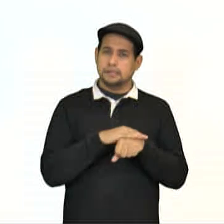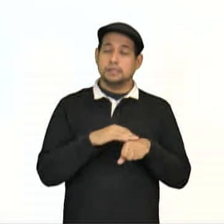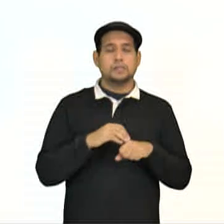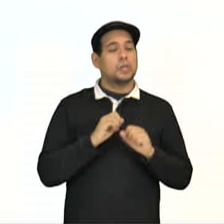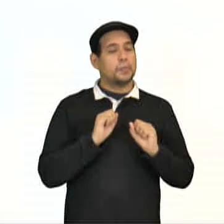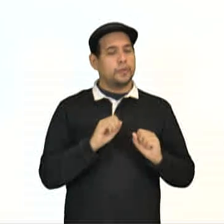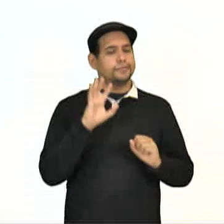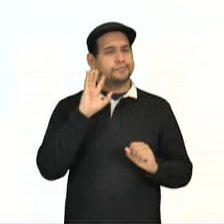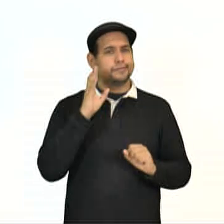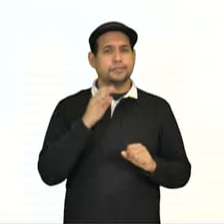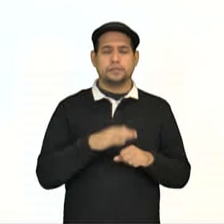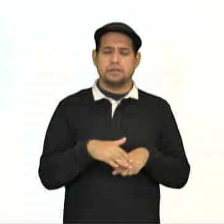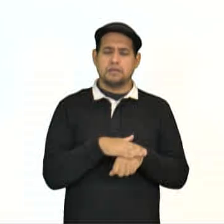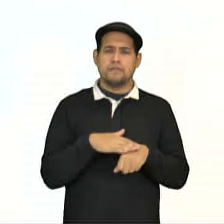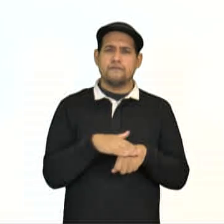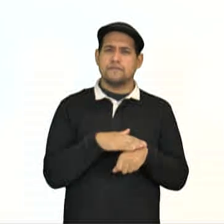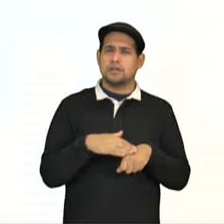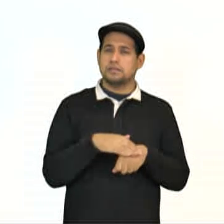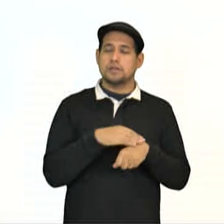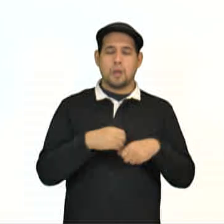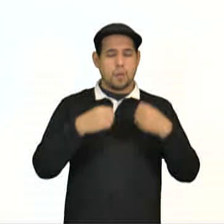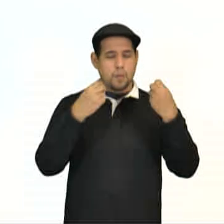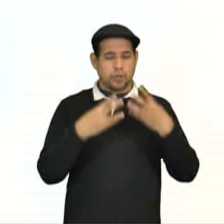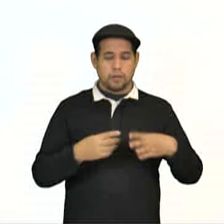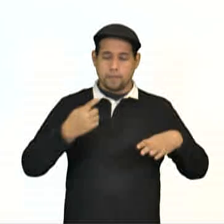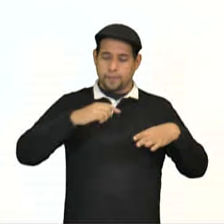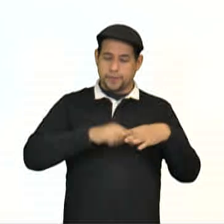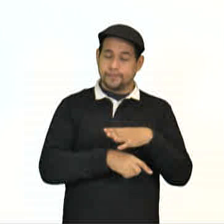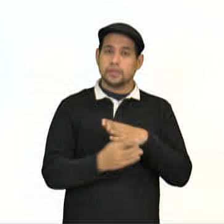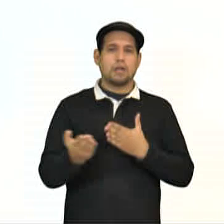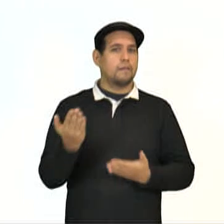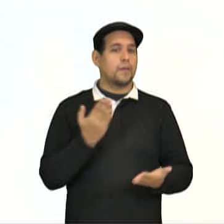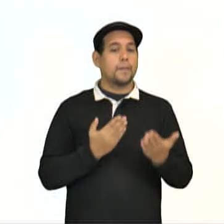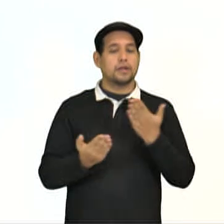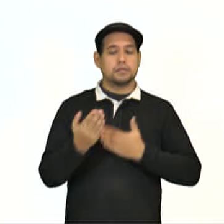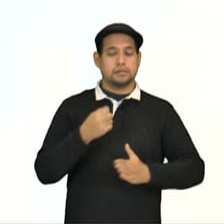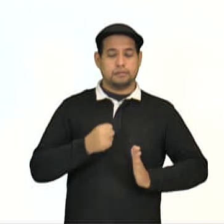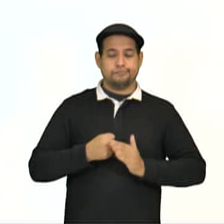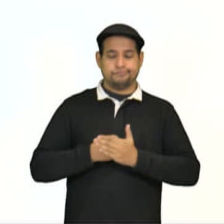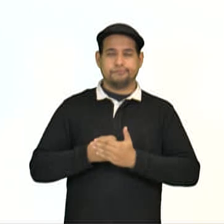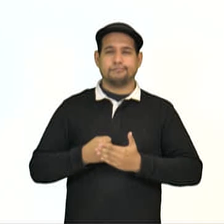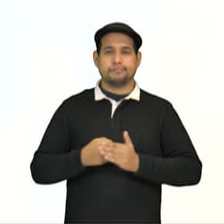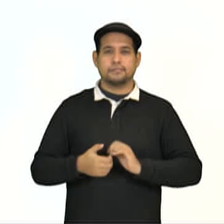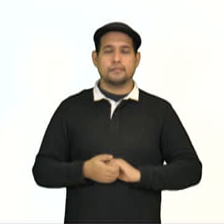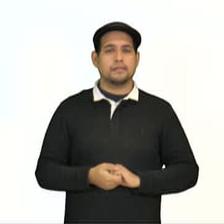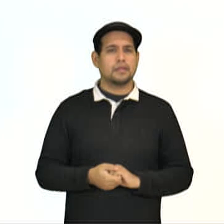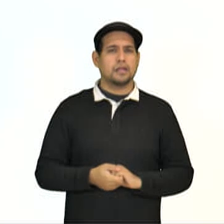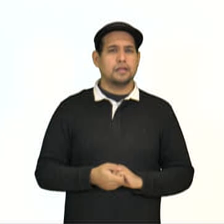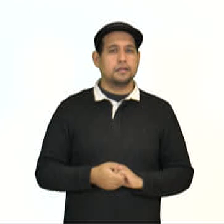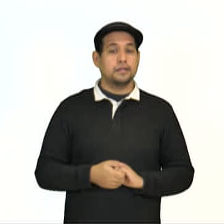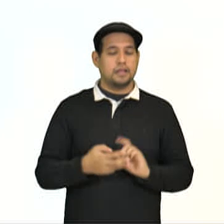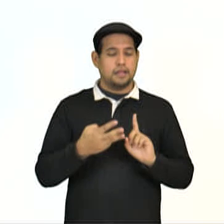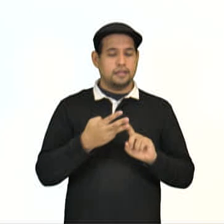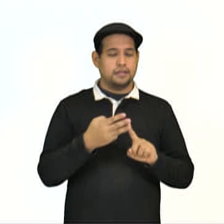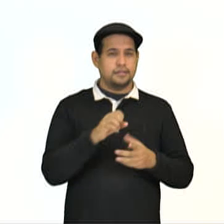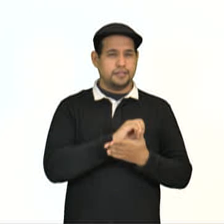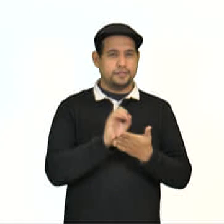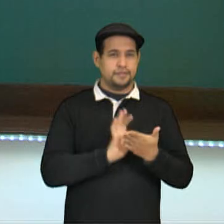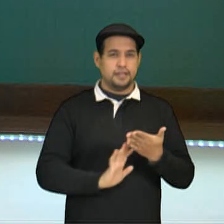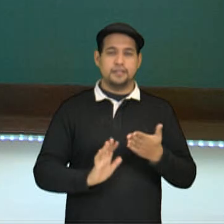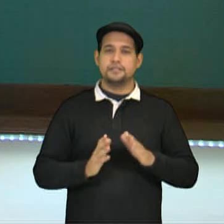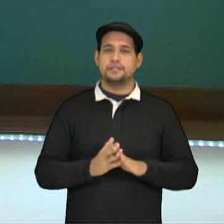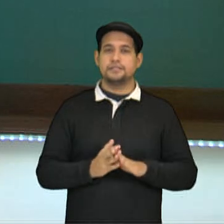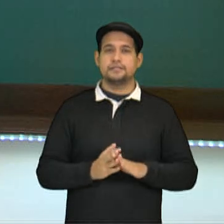ela pode tornar o discurso mais expressivo. Então, uma comparação implícita. Vamos à terceira atividade